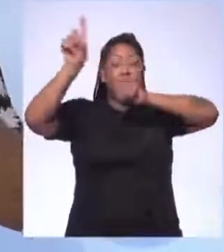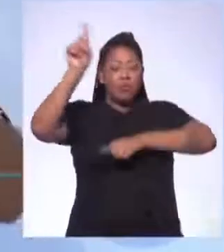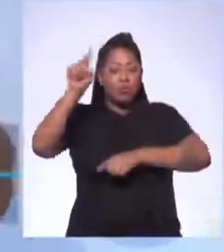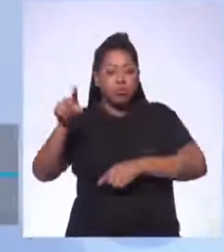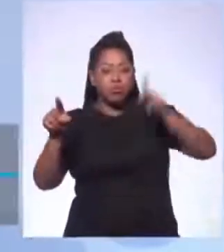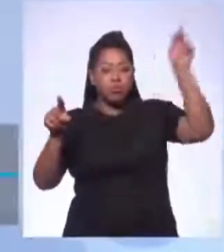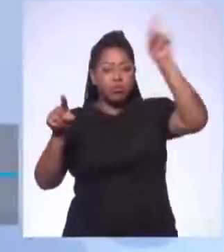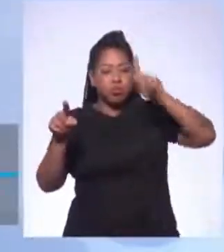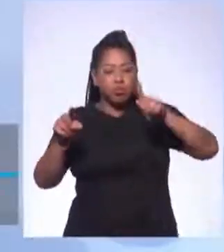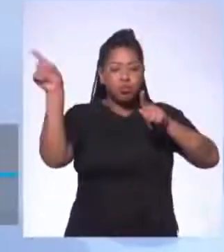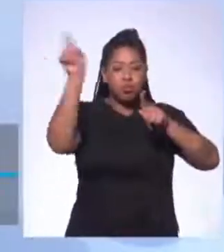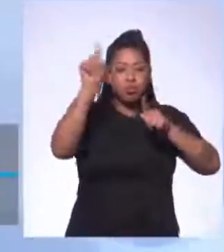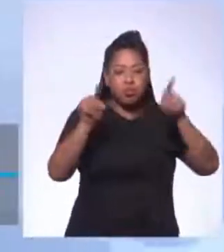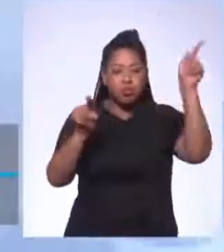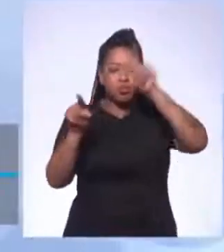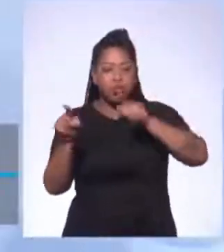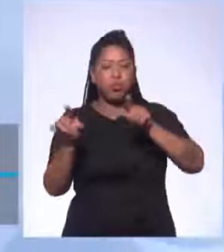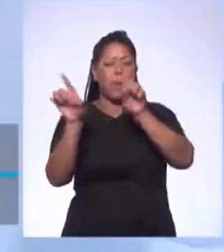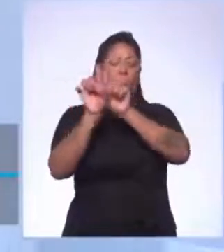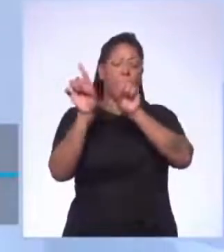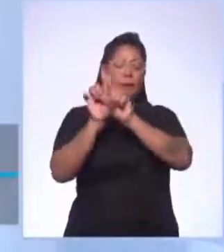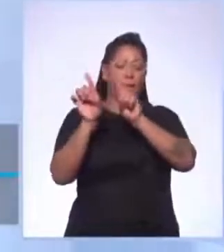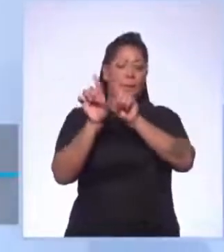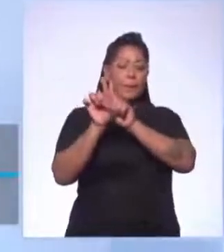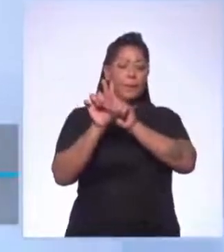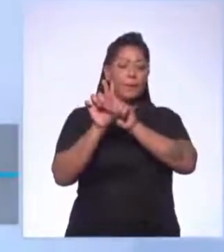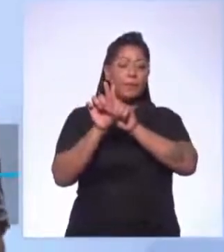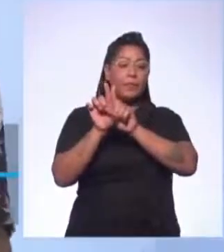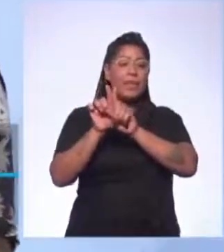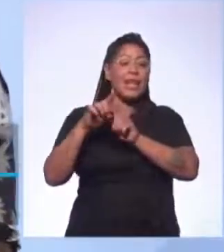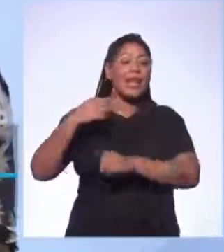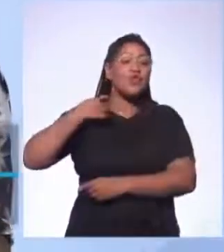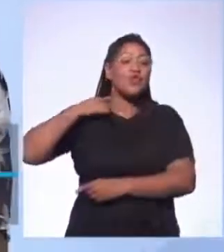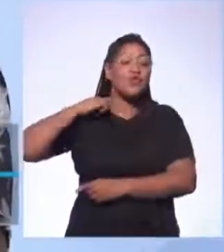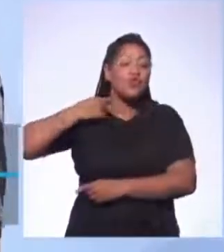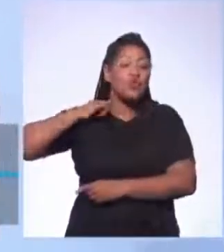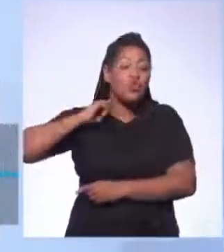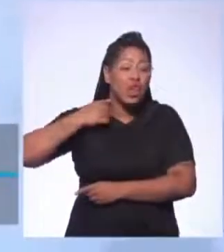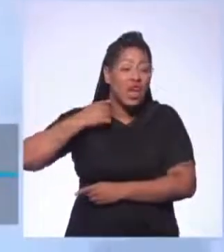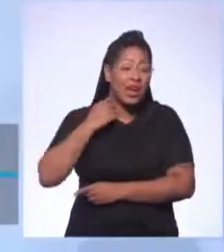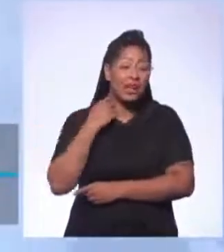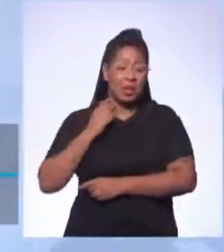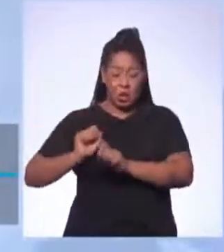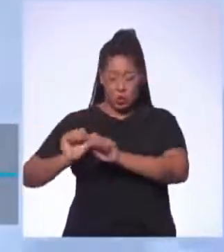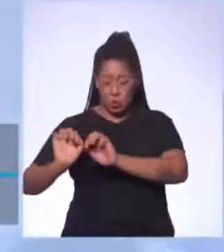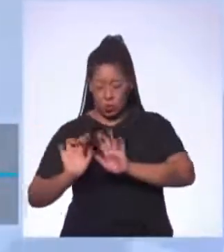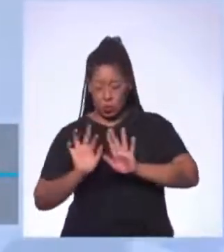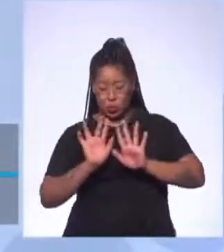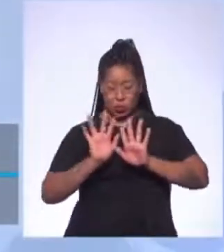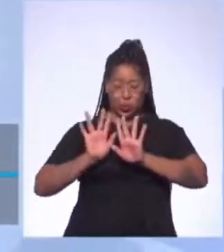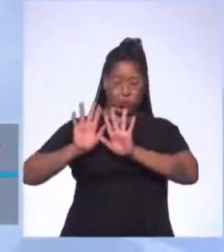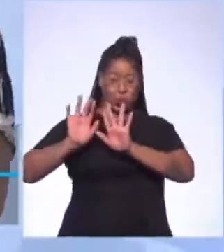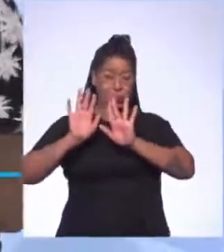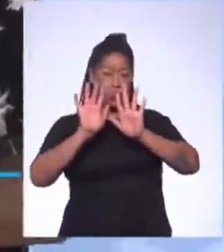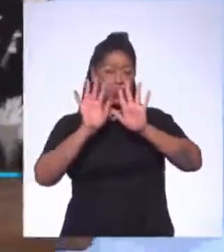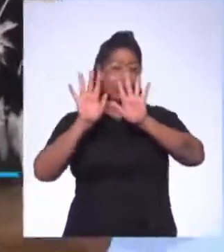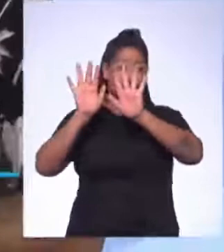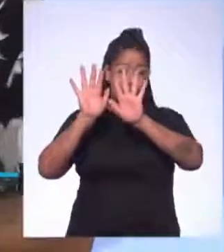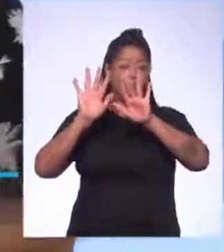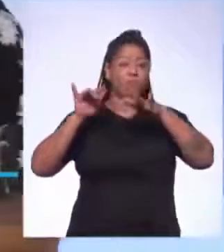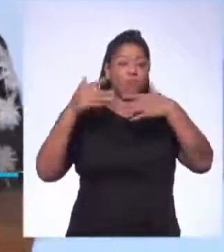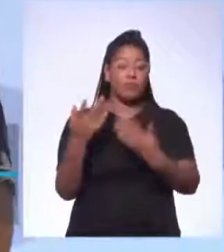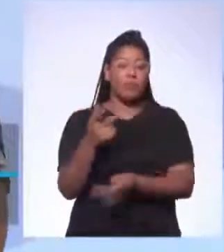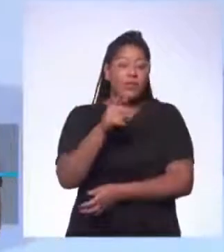relâmpagos e também, a poluição do ar. Então aqui nós temos o ciclo da água,